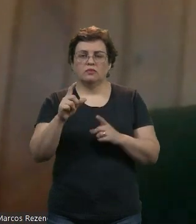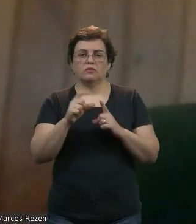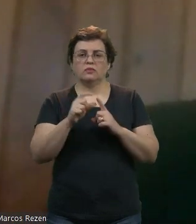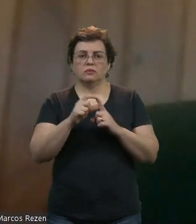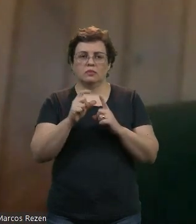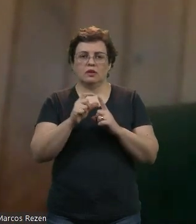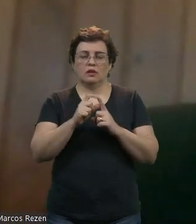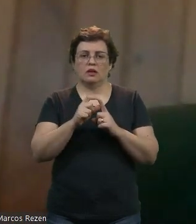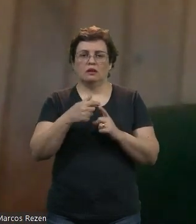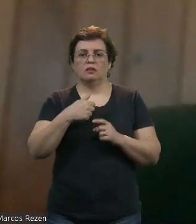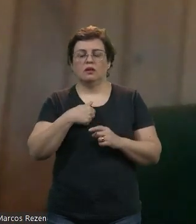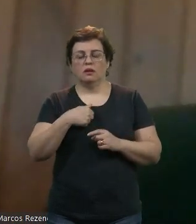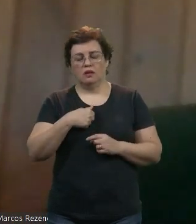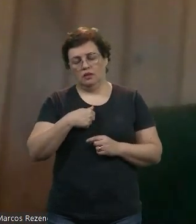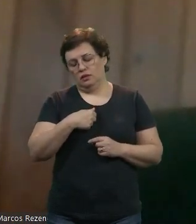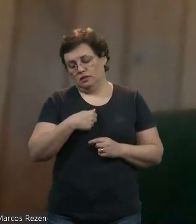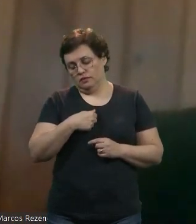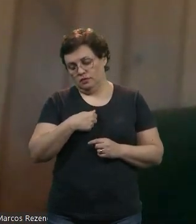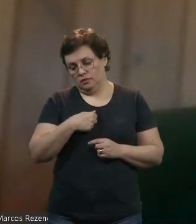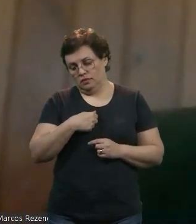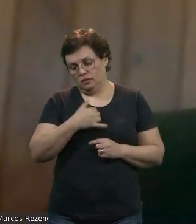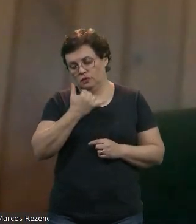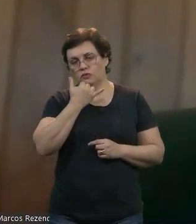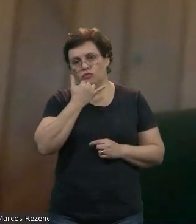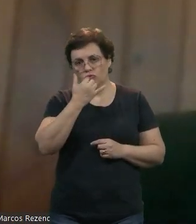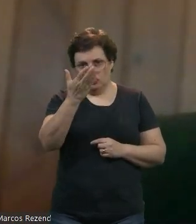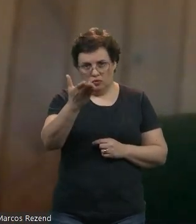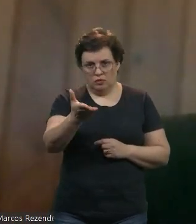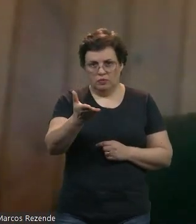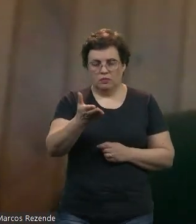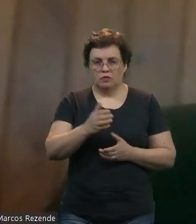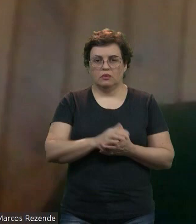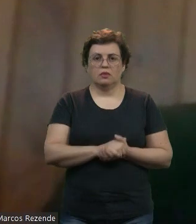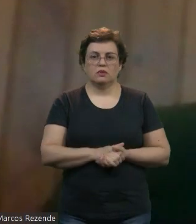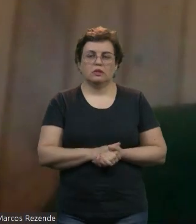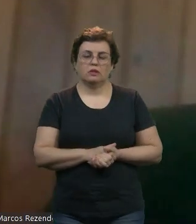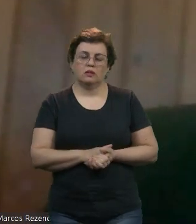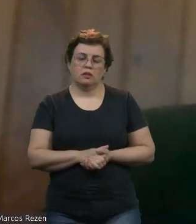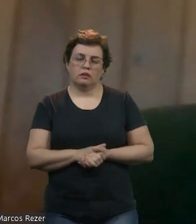fala e eu peço desculpa a Vossa Excelência